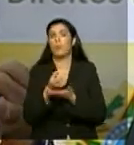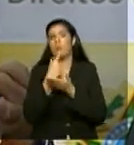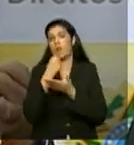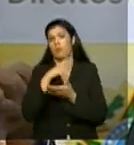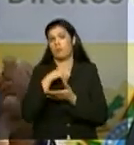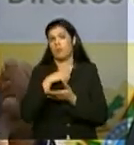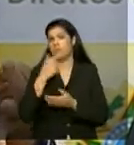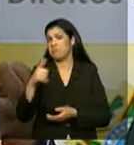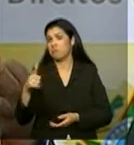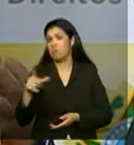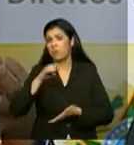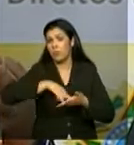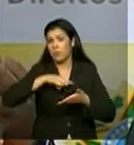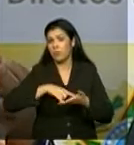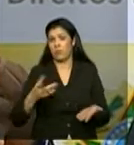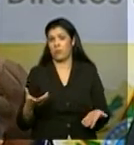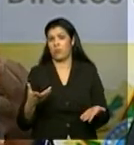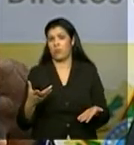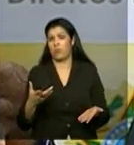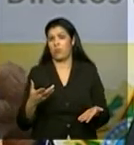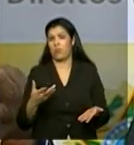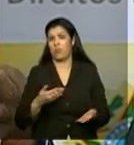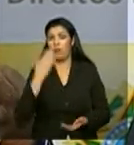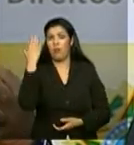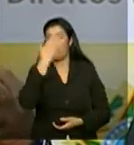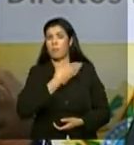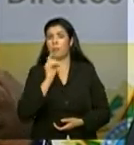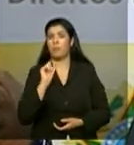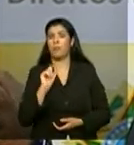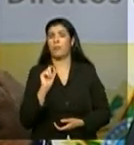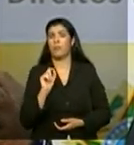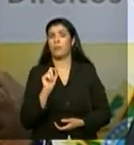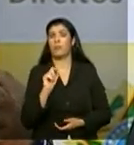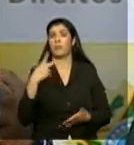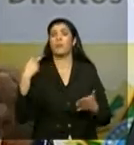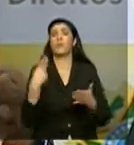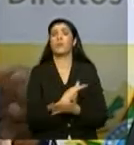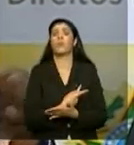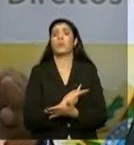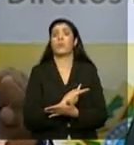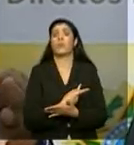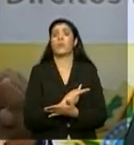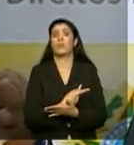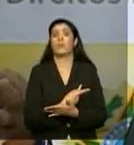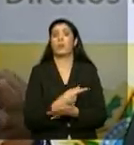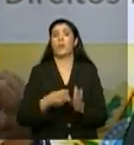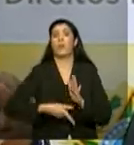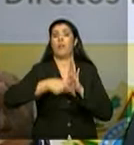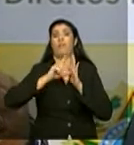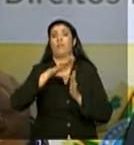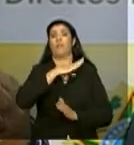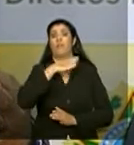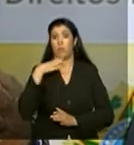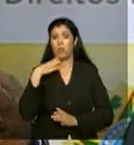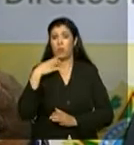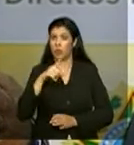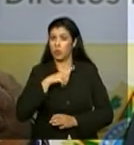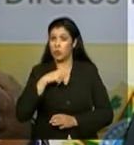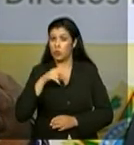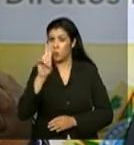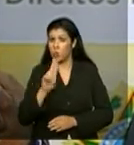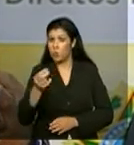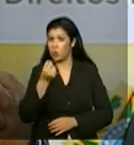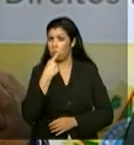não aparecem os certificados a momento a momento a